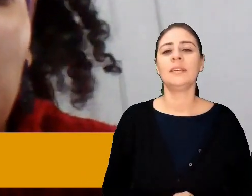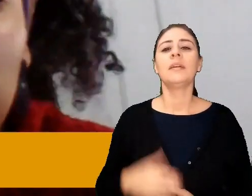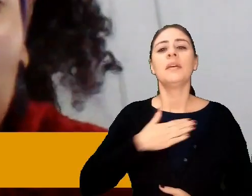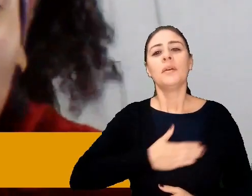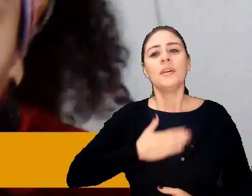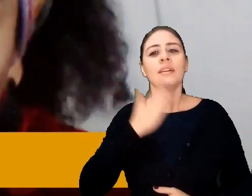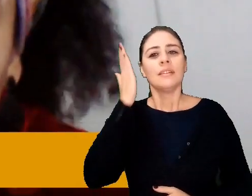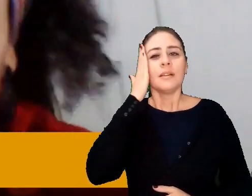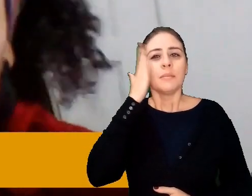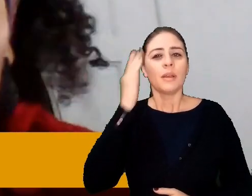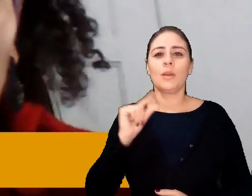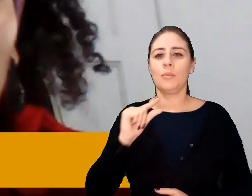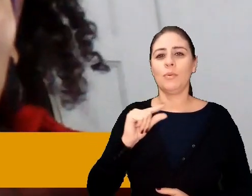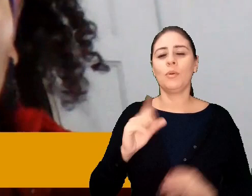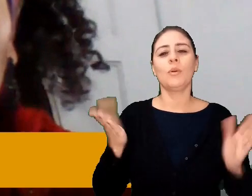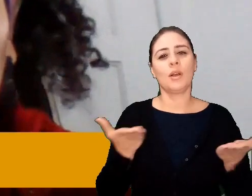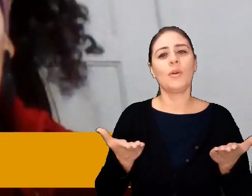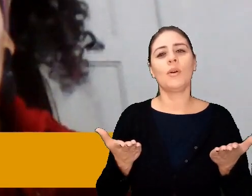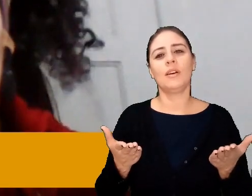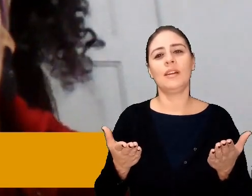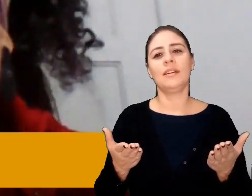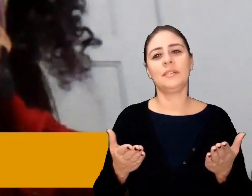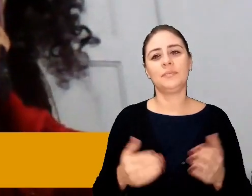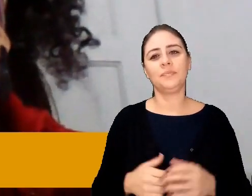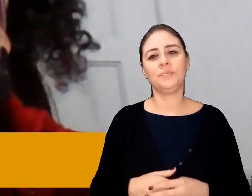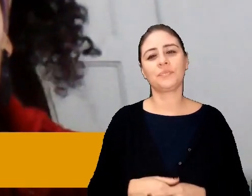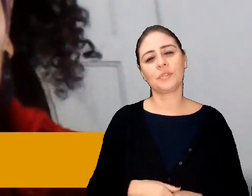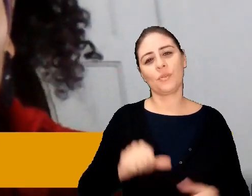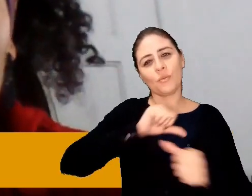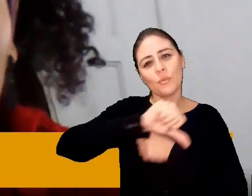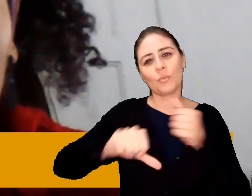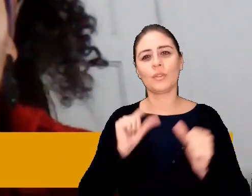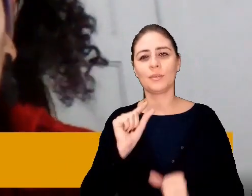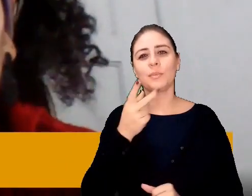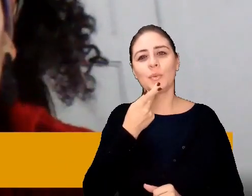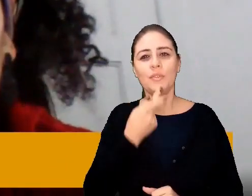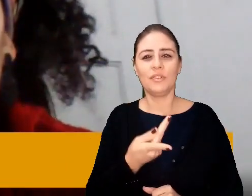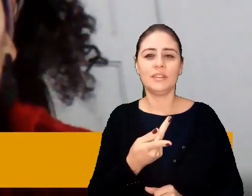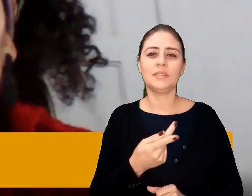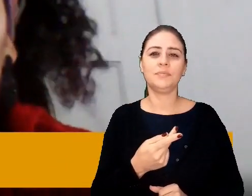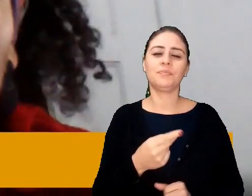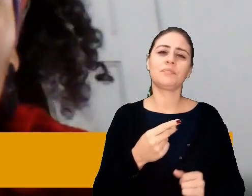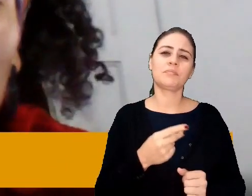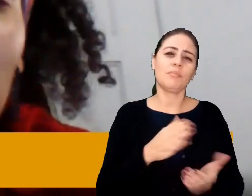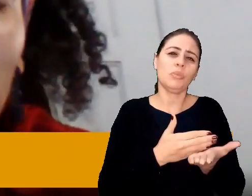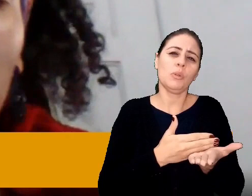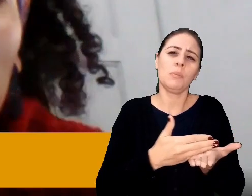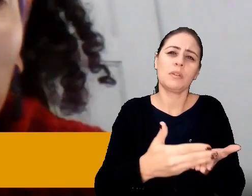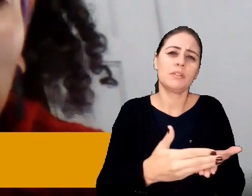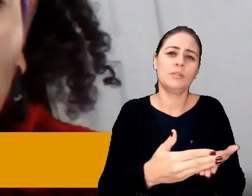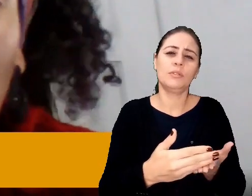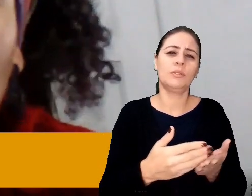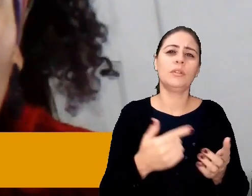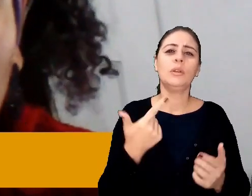Eu gostaria de saber um pouco, vou mudar um pouco a fala, que inicialmente eu acredito que não